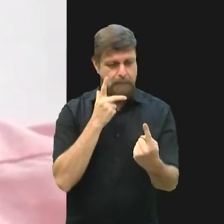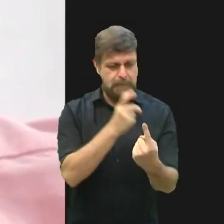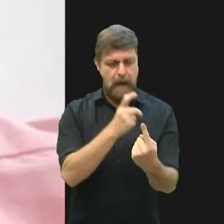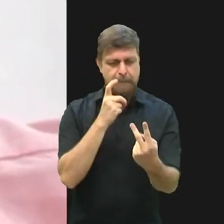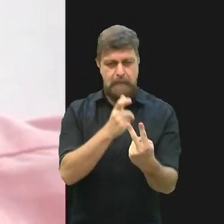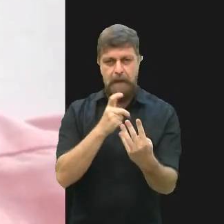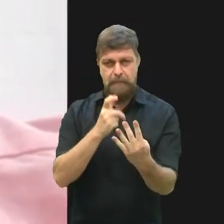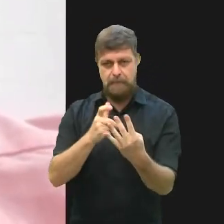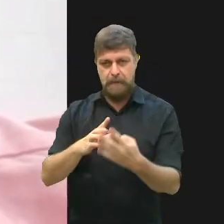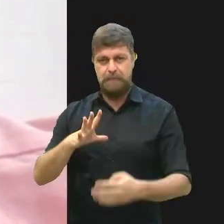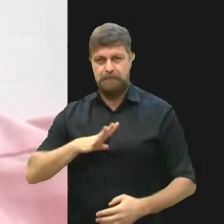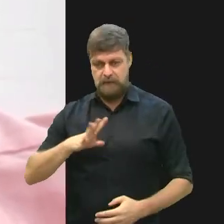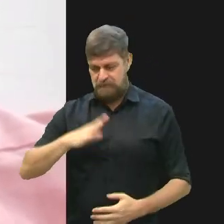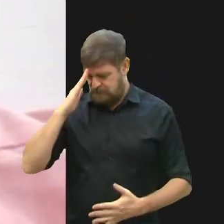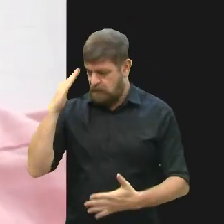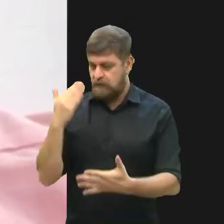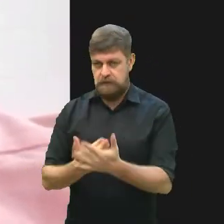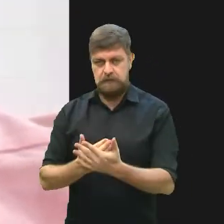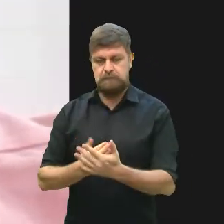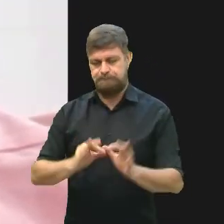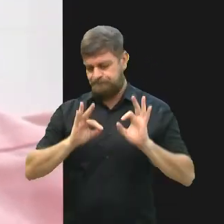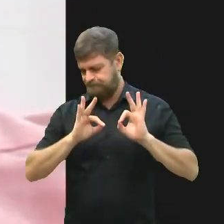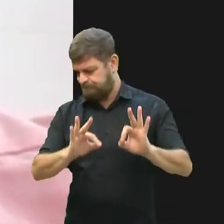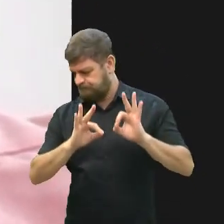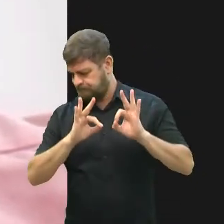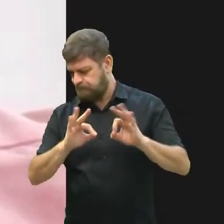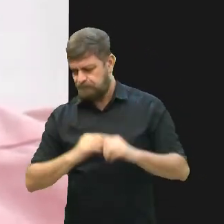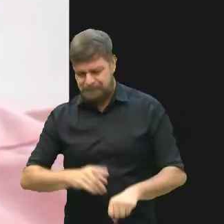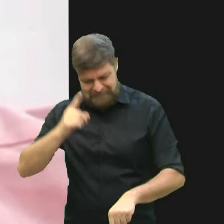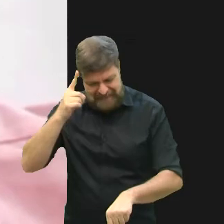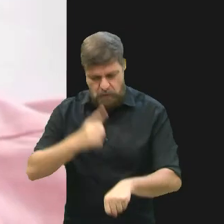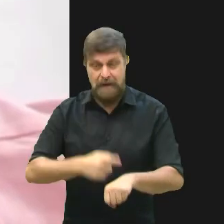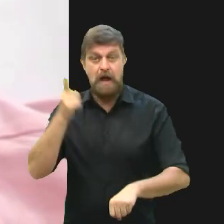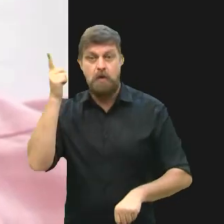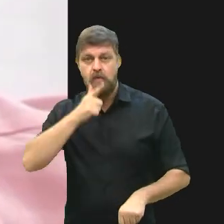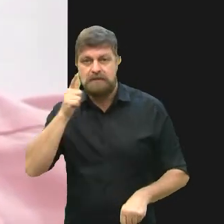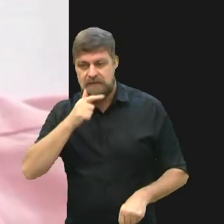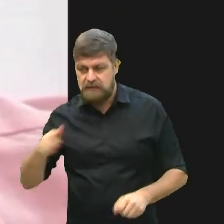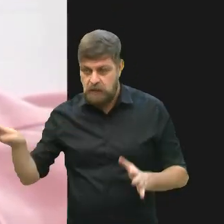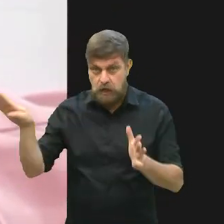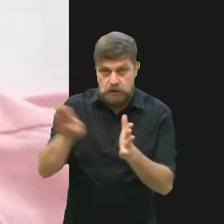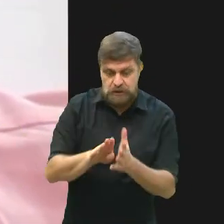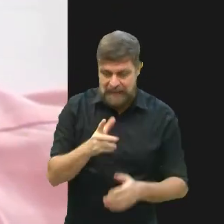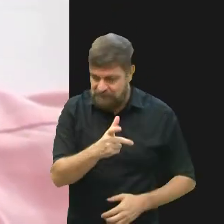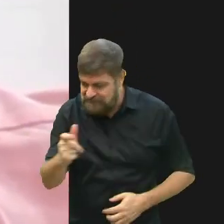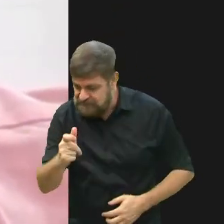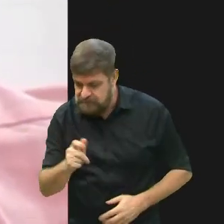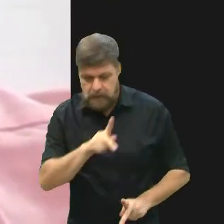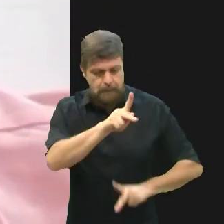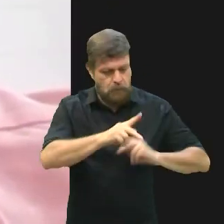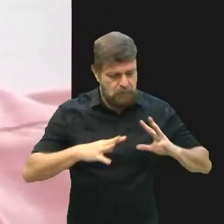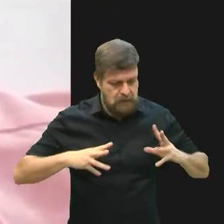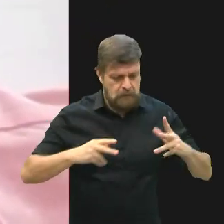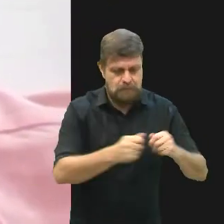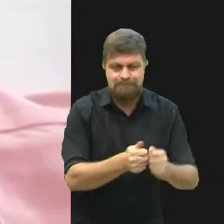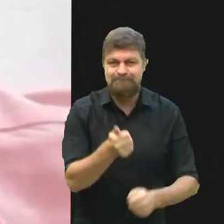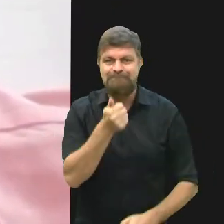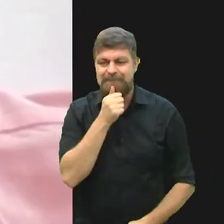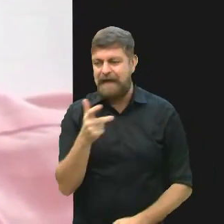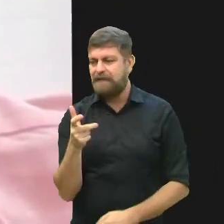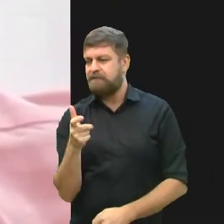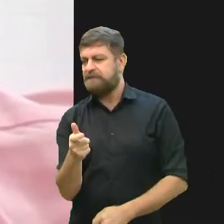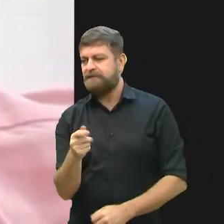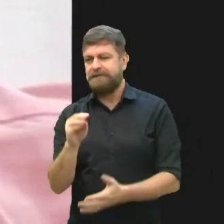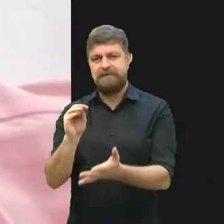e Campinas, tenho certeza, fará isso assim que possível, que as doses estiverem disponíveis, que as doses não estão disponíveis